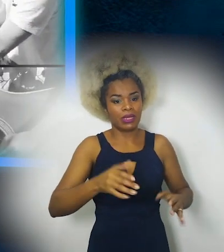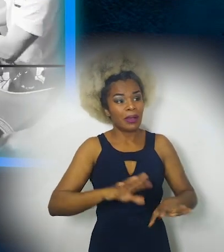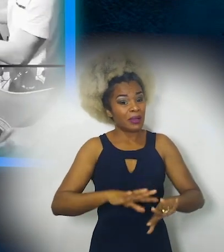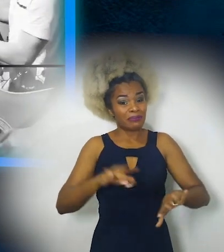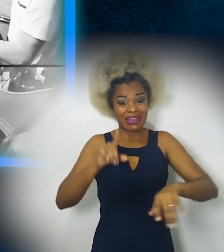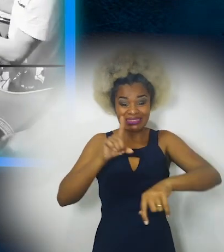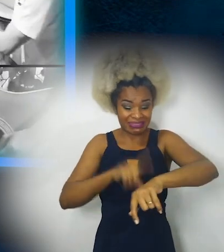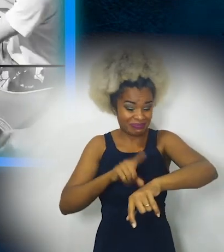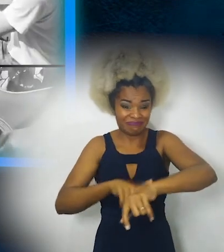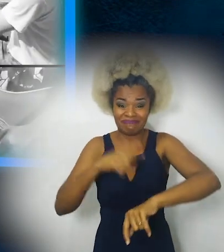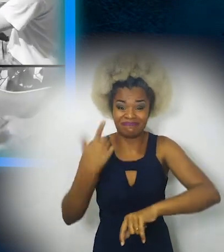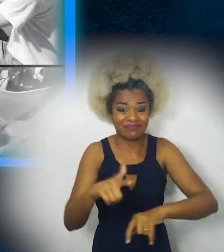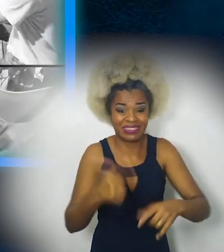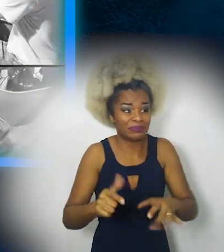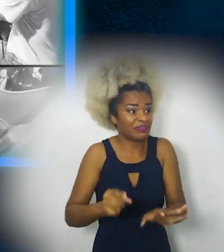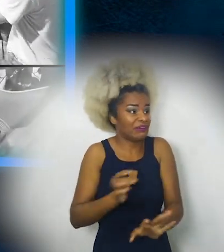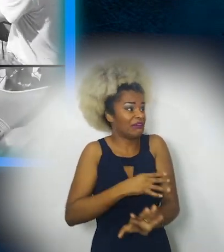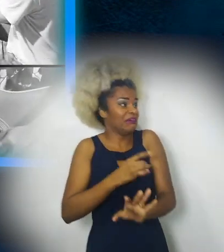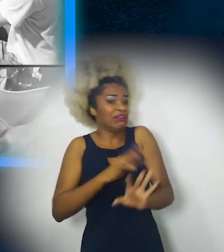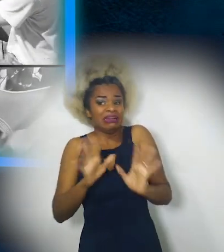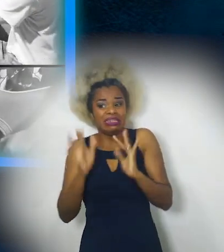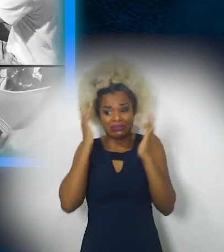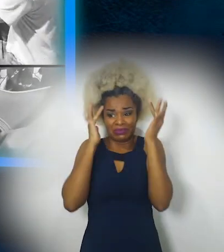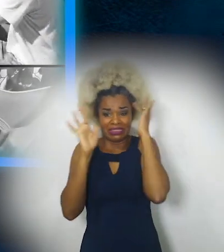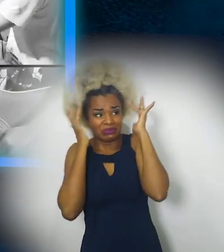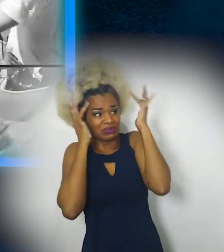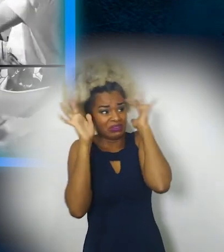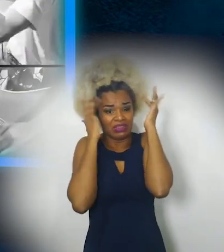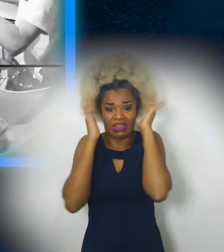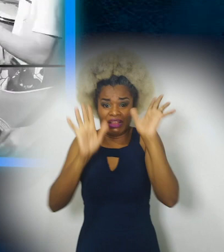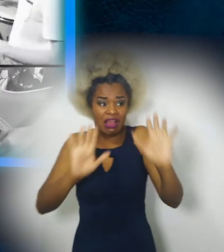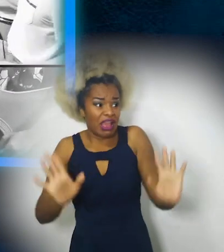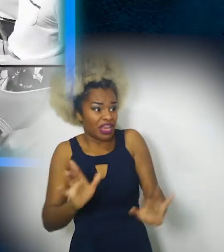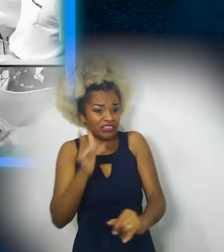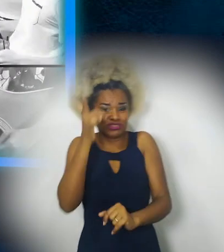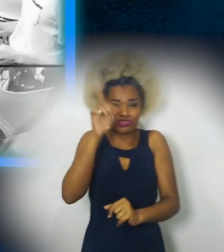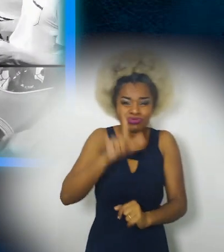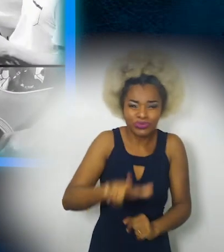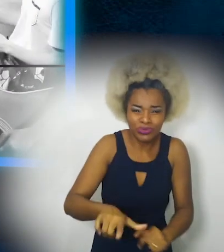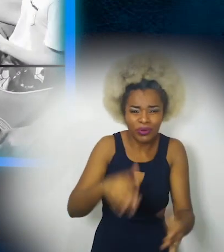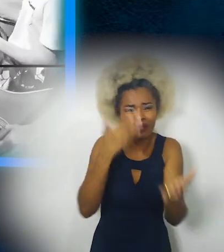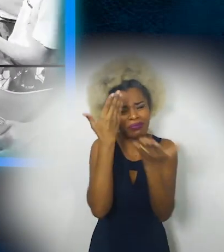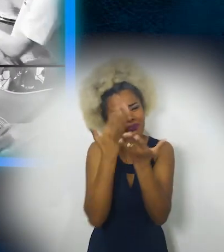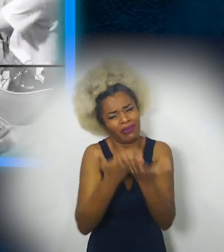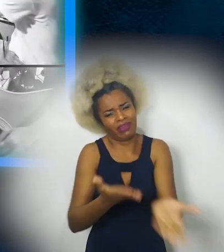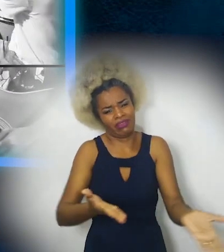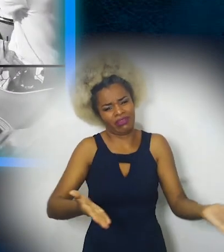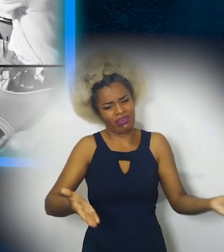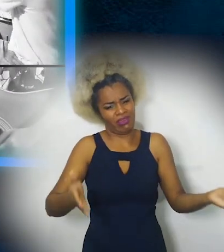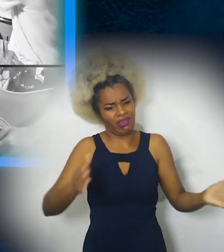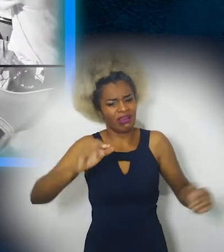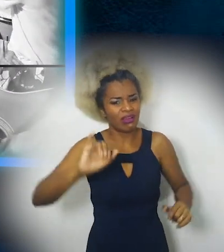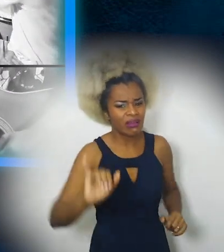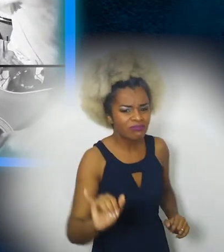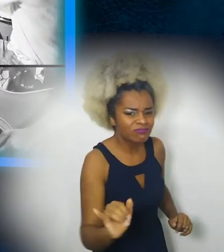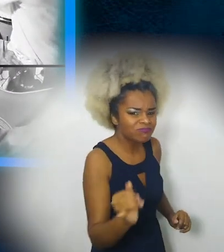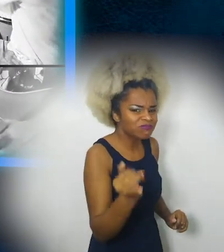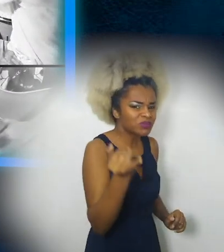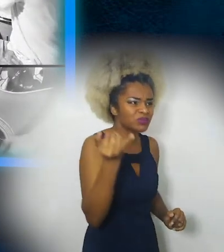Só não há mais tempo para hesitar e outra vez deixar